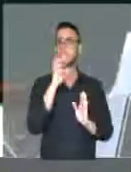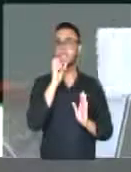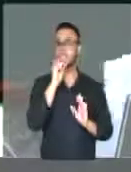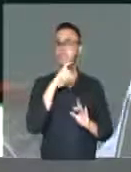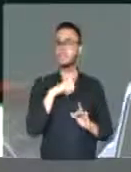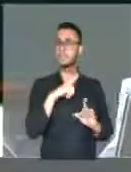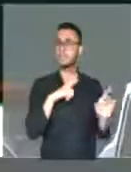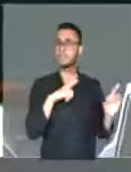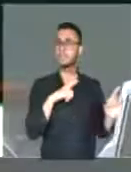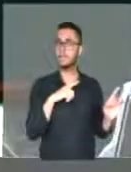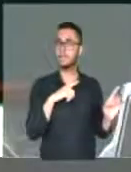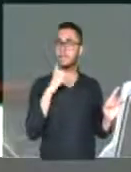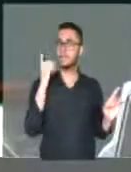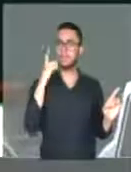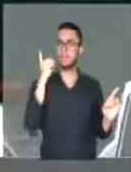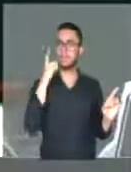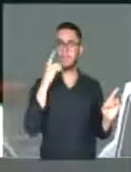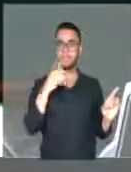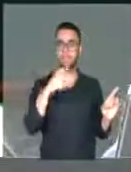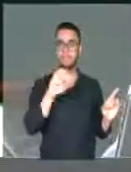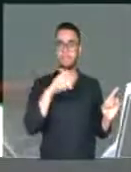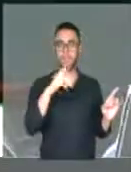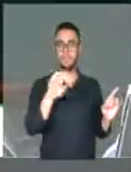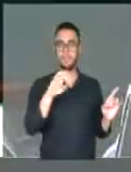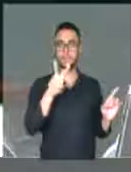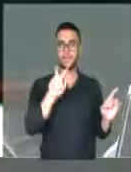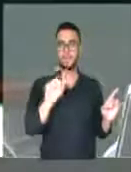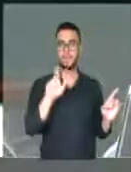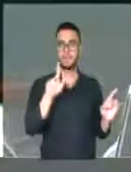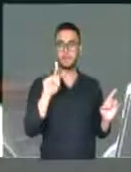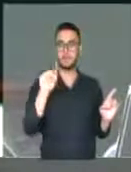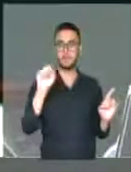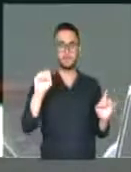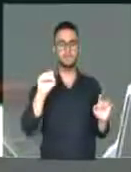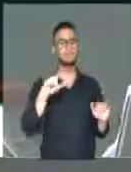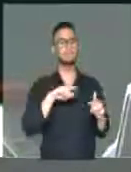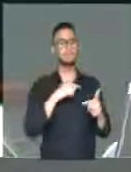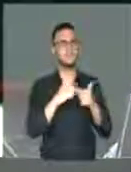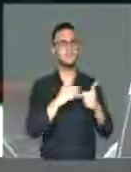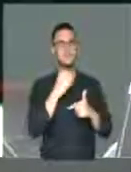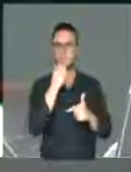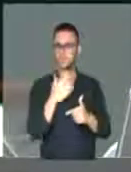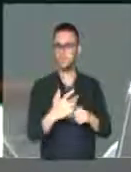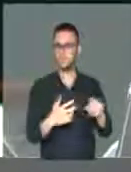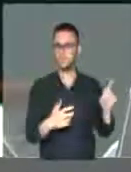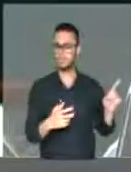o deputado Pepe Vargas, meu amigo, que faz um grande trabalho do PT,